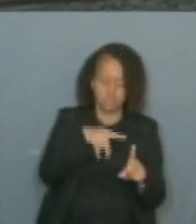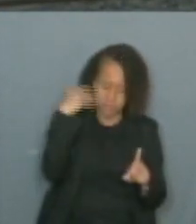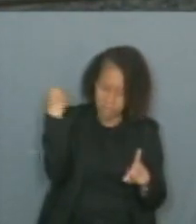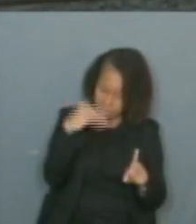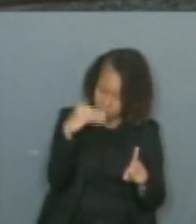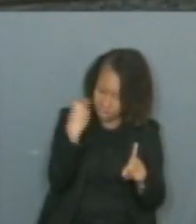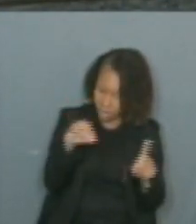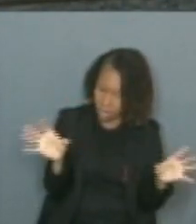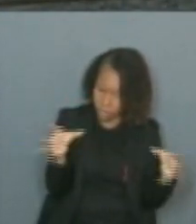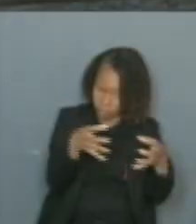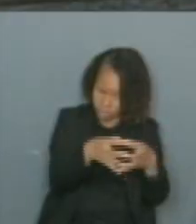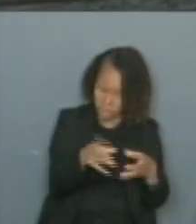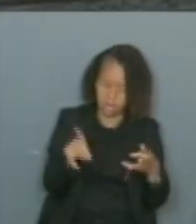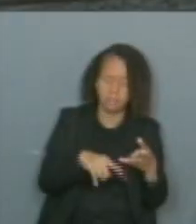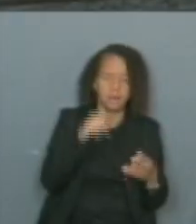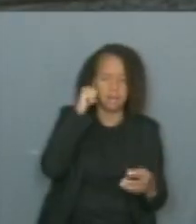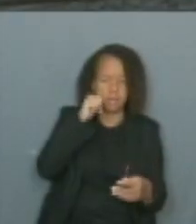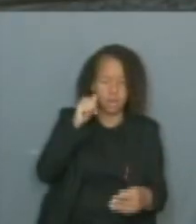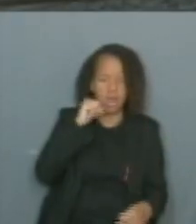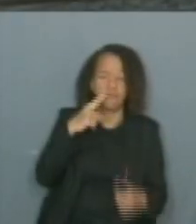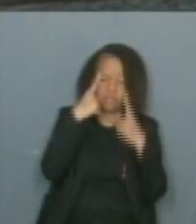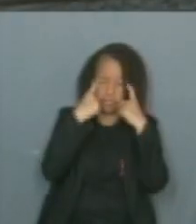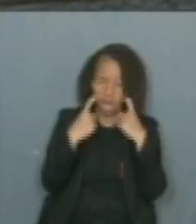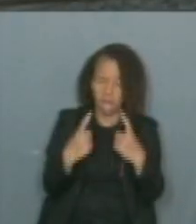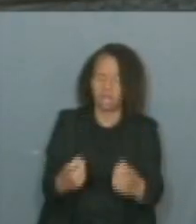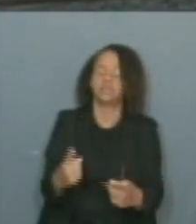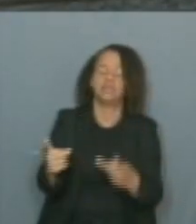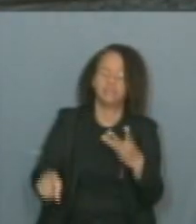de vulnerabilidade, para as mulheres vítimas de